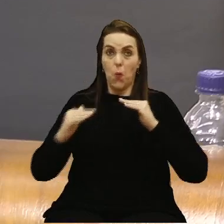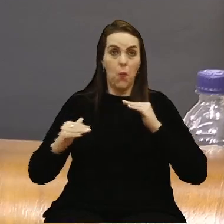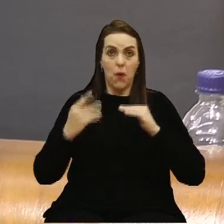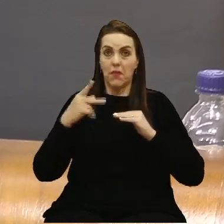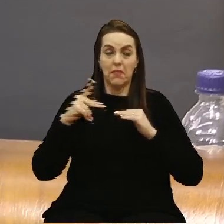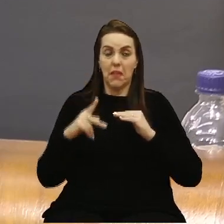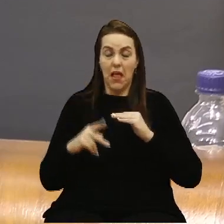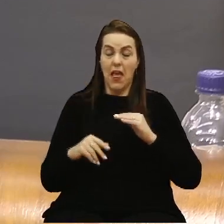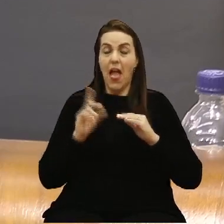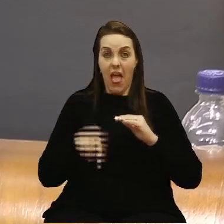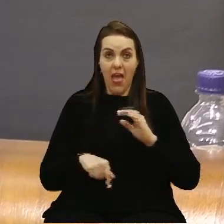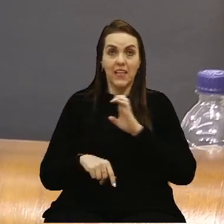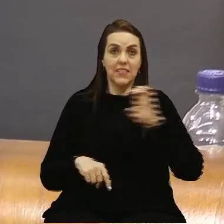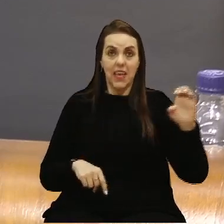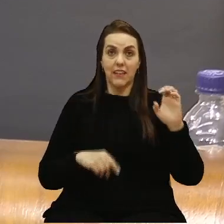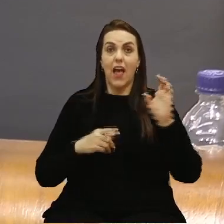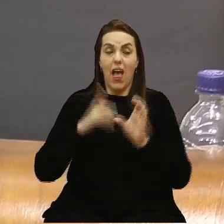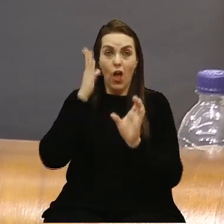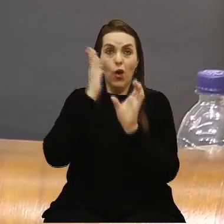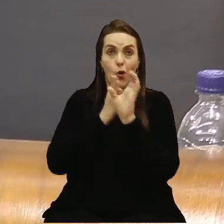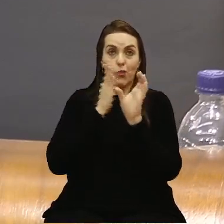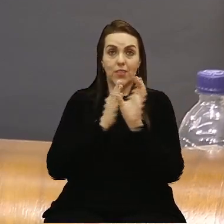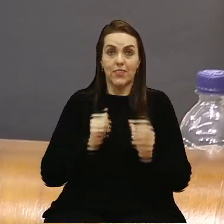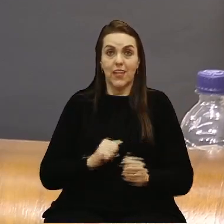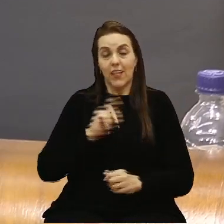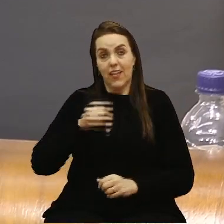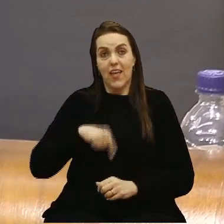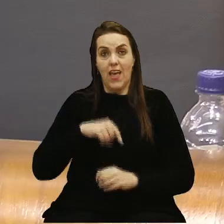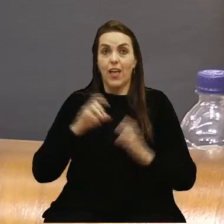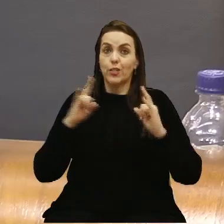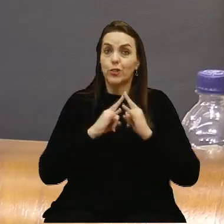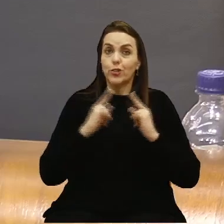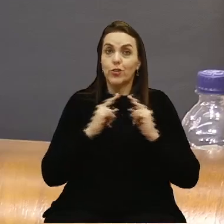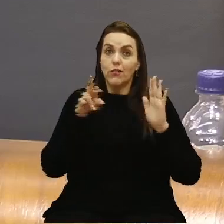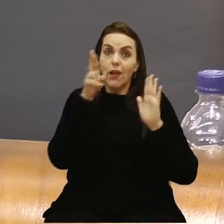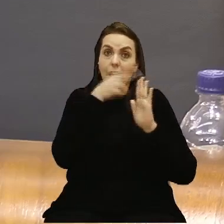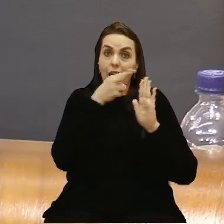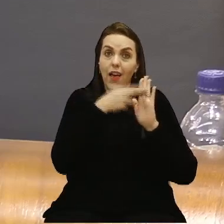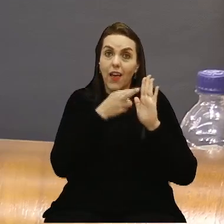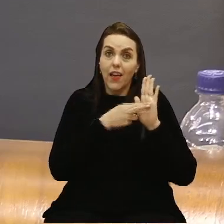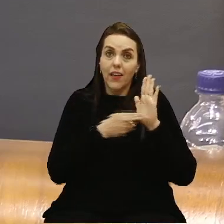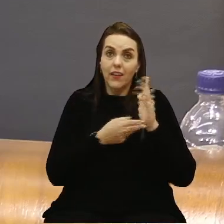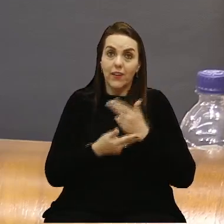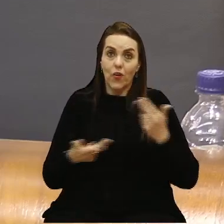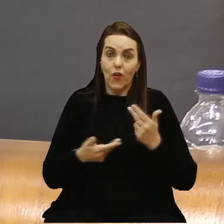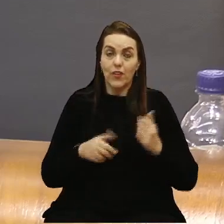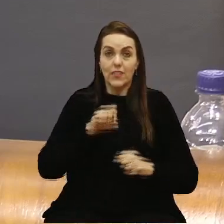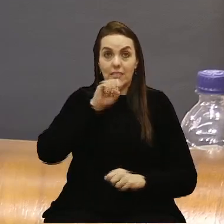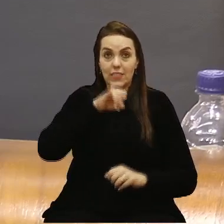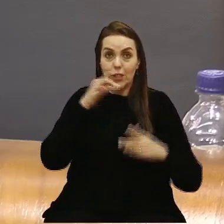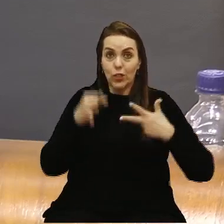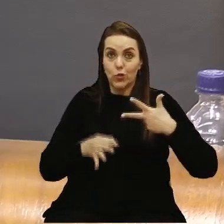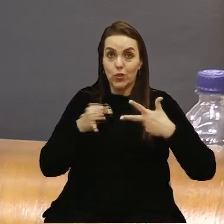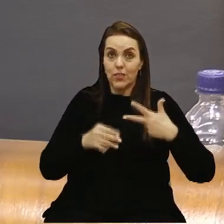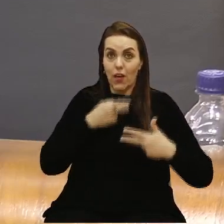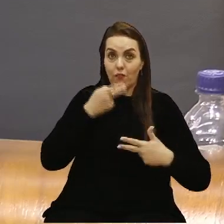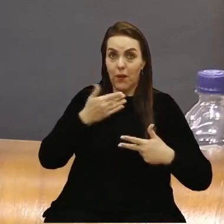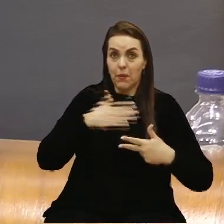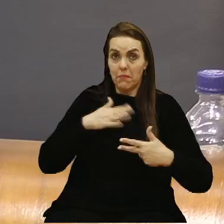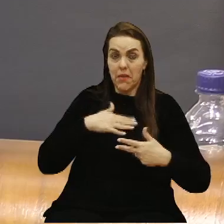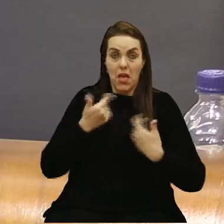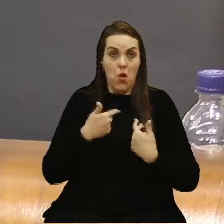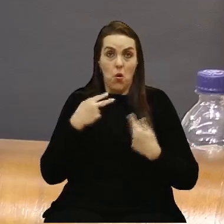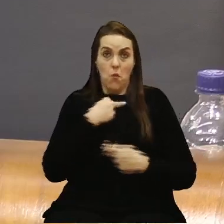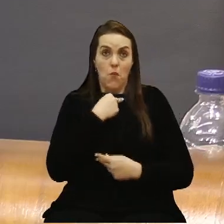comunista. Na verdade, as instituições, elas existem para regrar as coisas. E se o judiciário diz que eu não posso fazer uma coisa enquanto